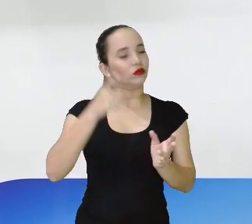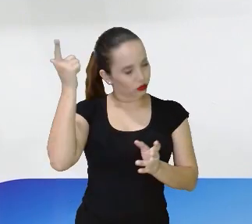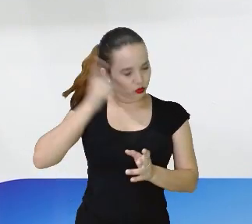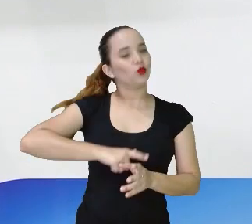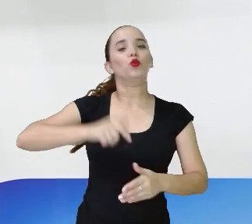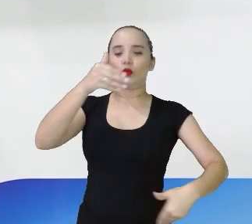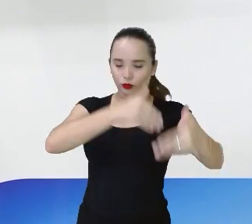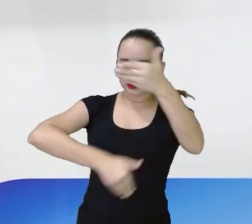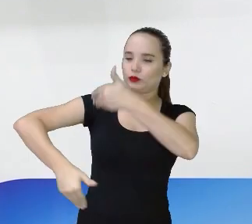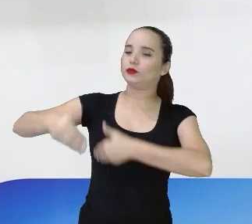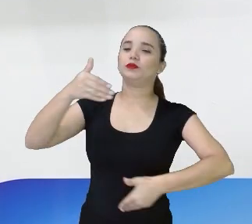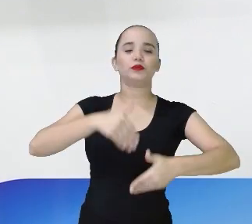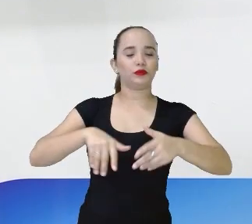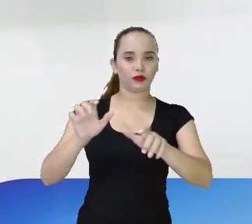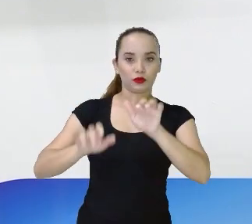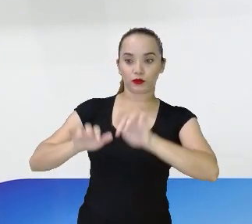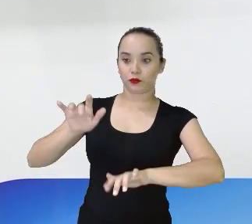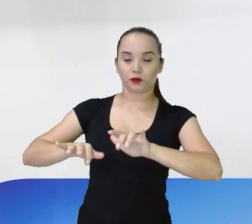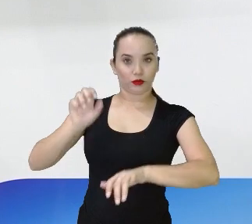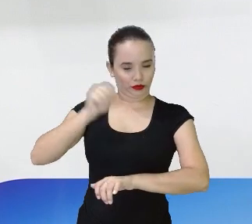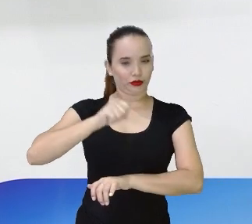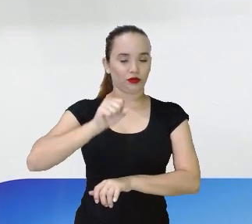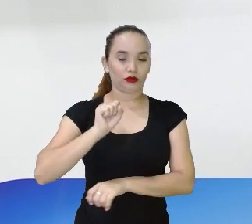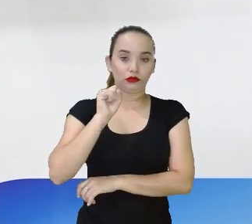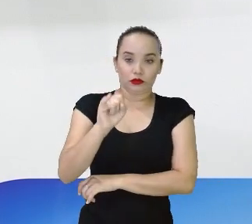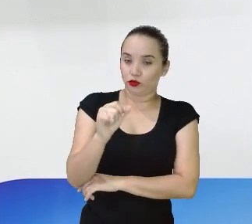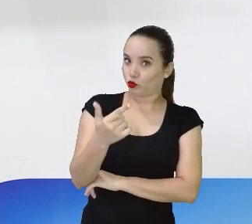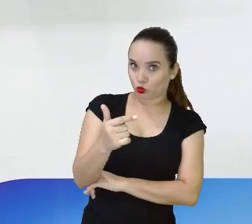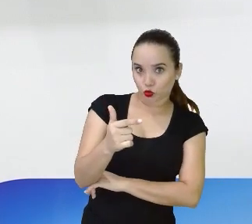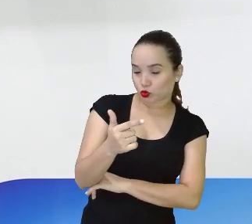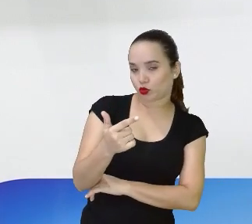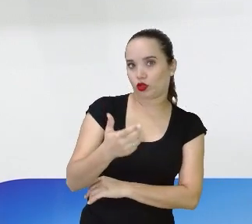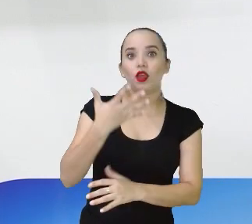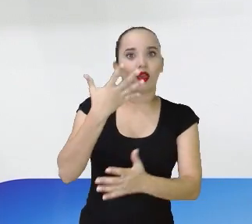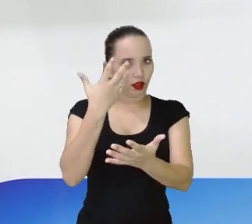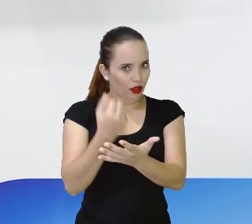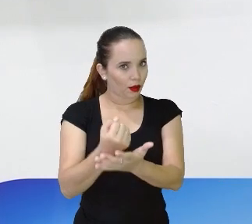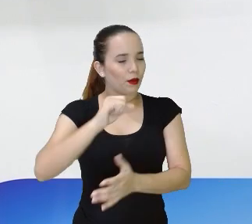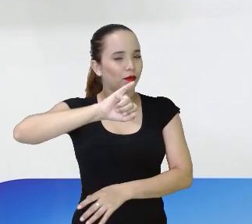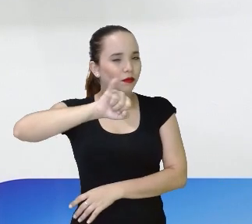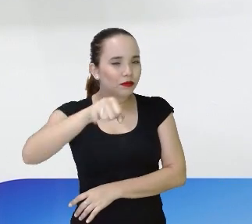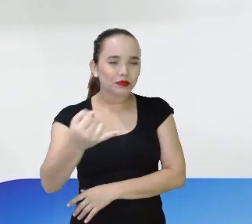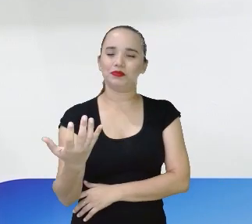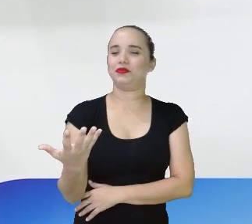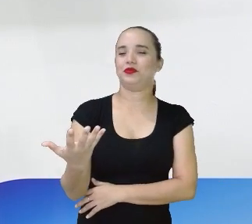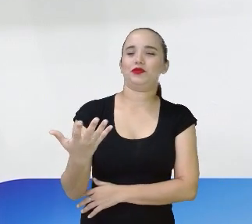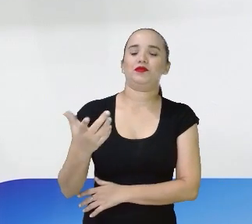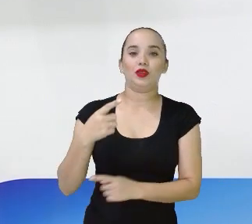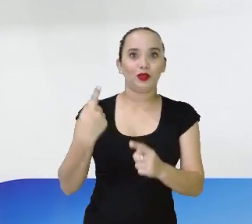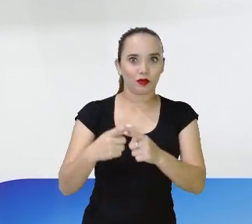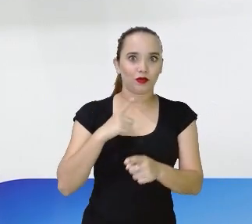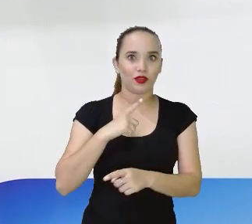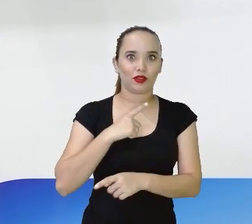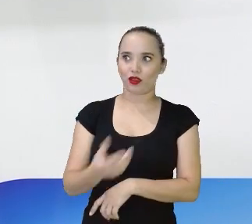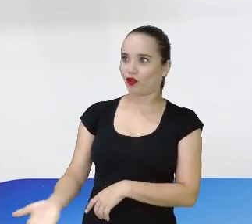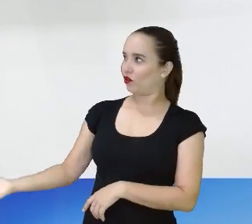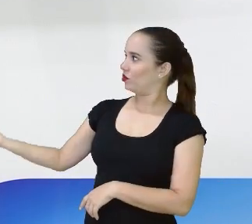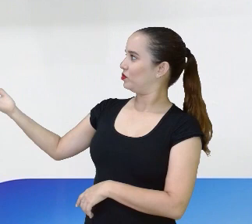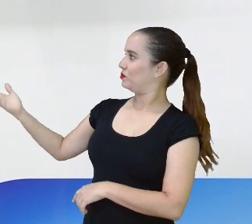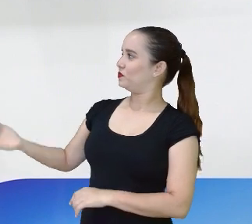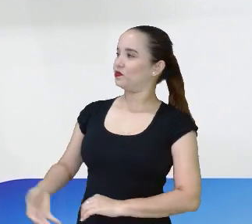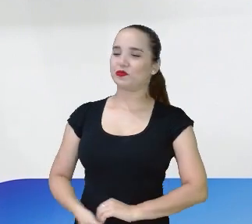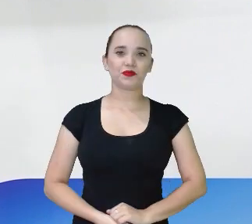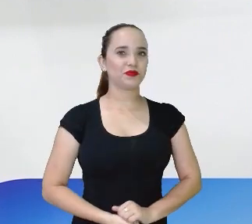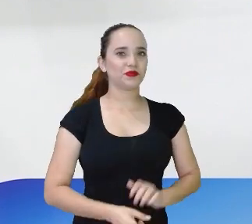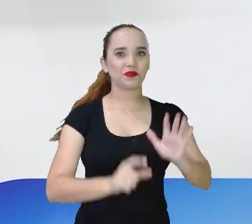chat. Não está com o aplicativo do Educa Recife? Aproveita para baixar, porque você já sabe que o QR Code está aí na